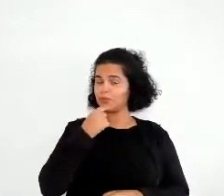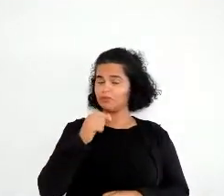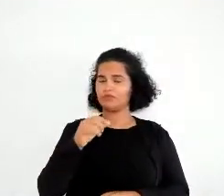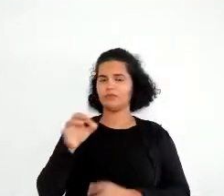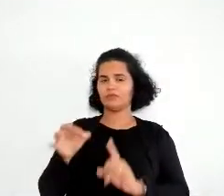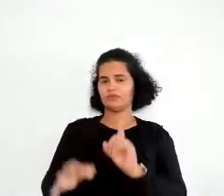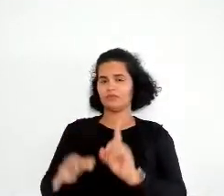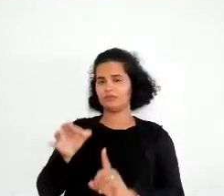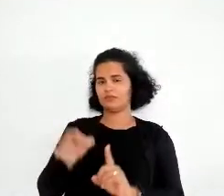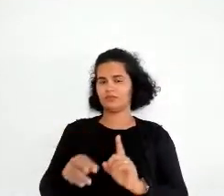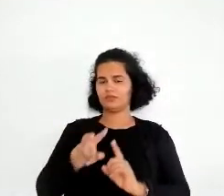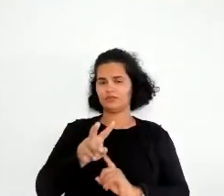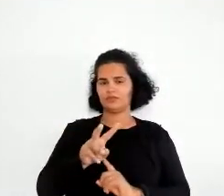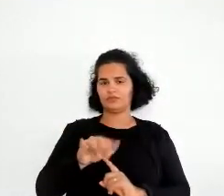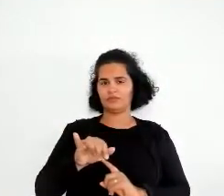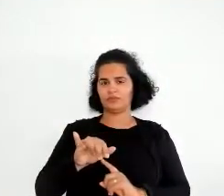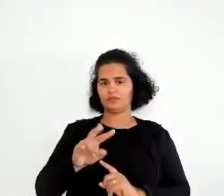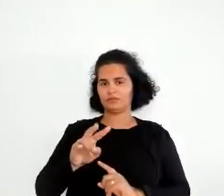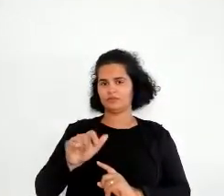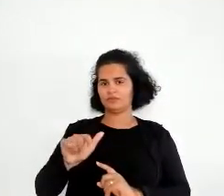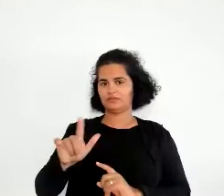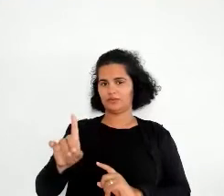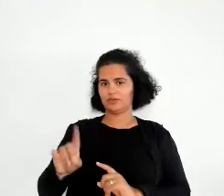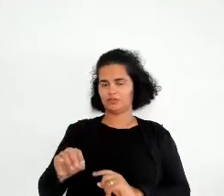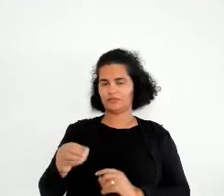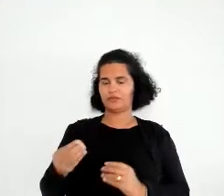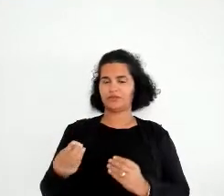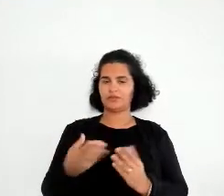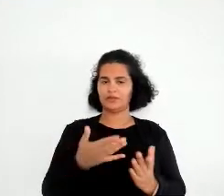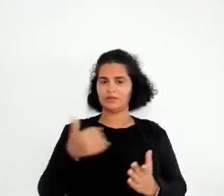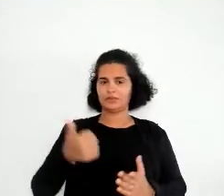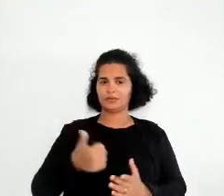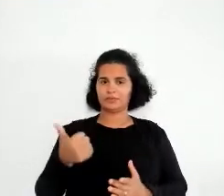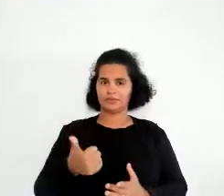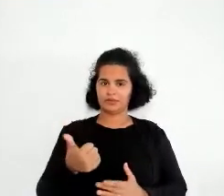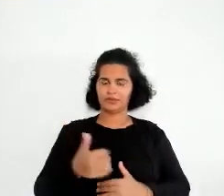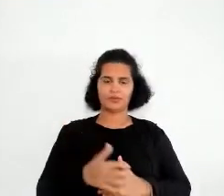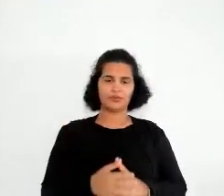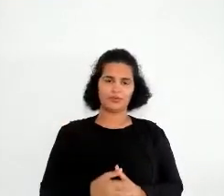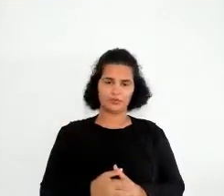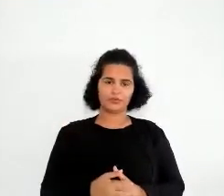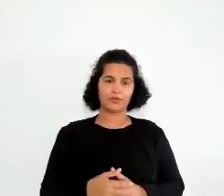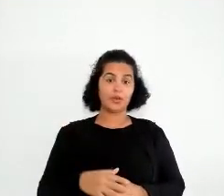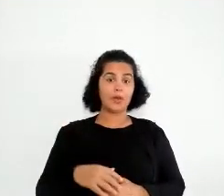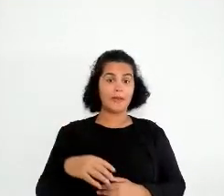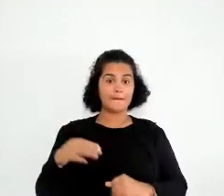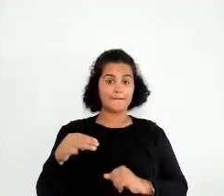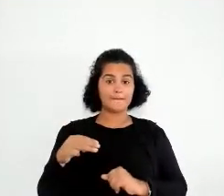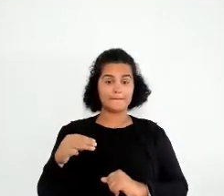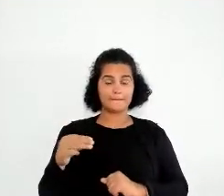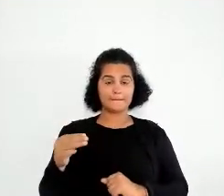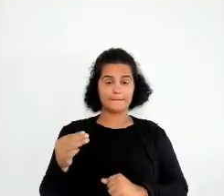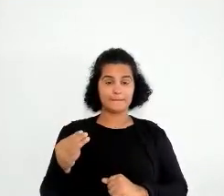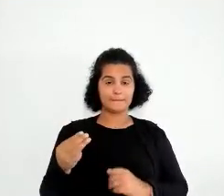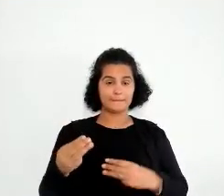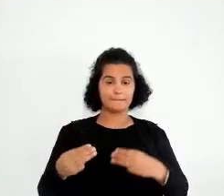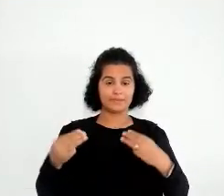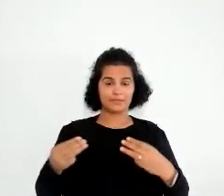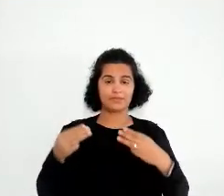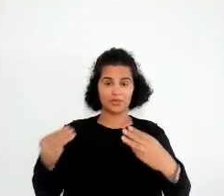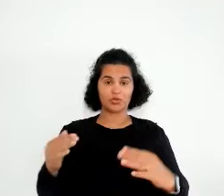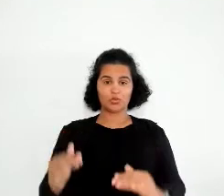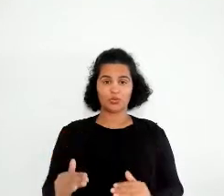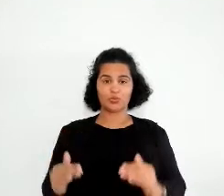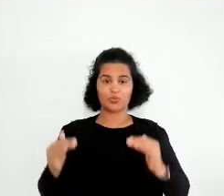da primeira honraria, a Medalha do Valor Judiciário, ao ministro do Superior Tribunal de Justiça,